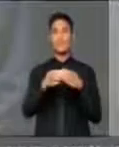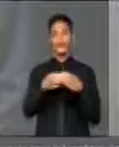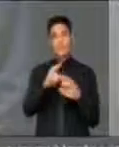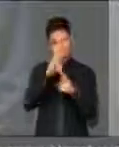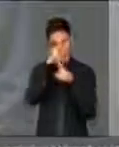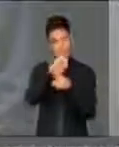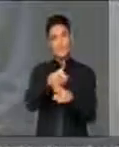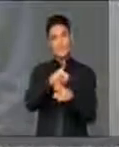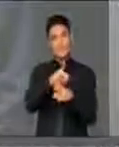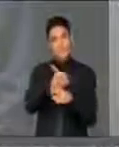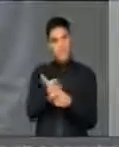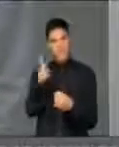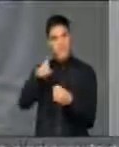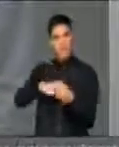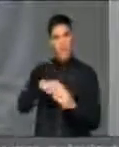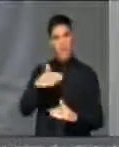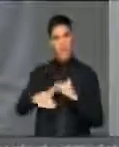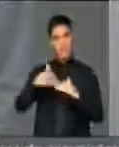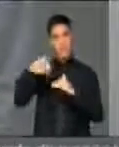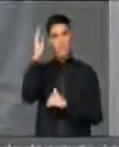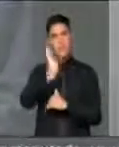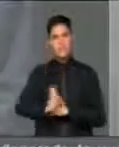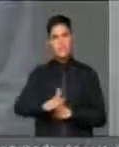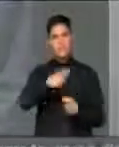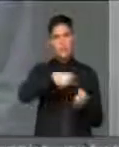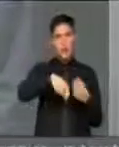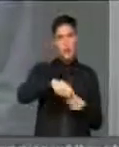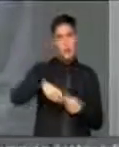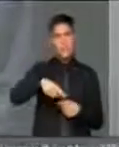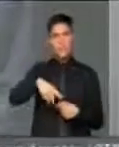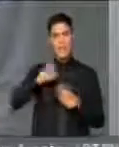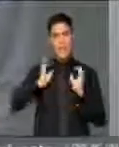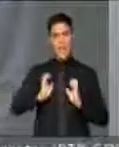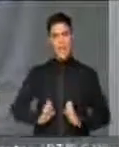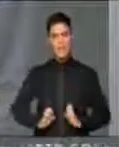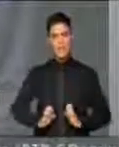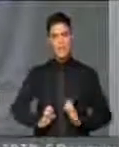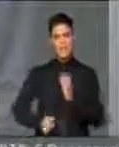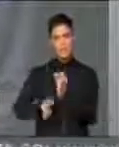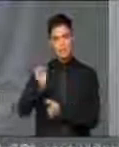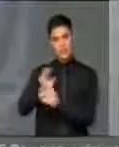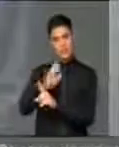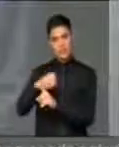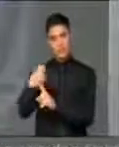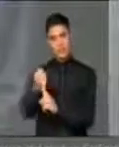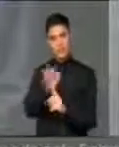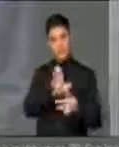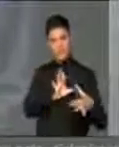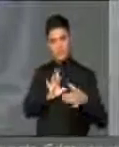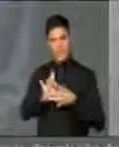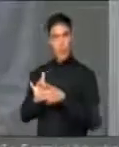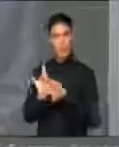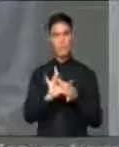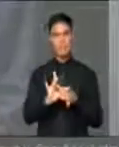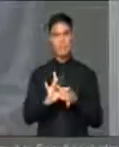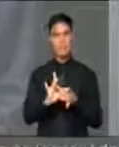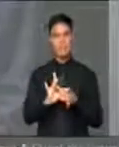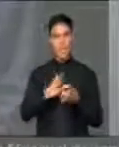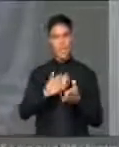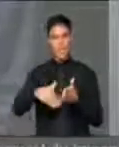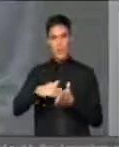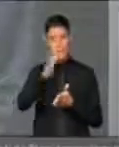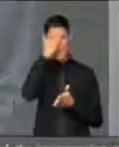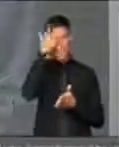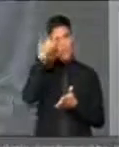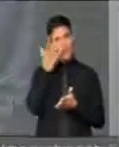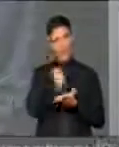nacional, na economia, na ética, na justiça social. Vamos unir todos e todas que se disponham a cooperar